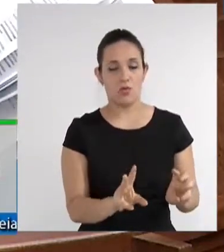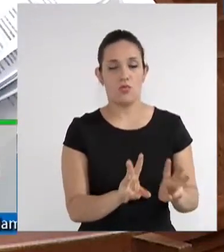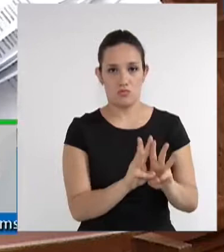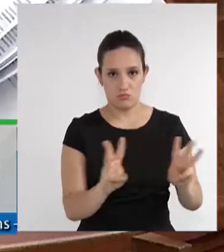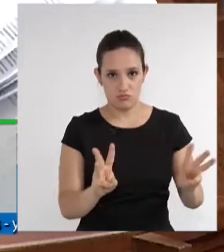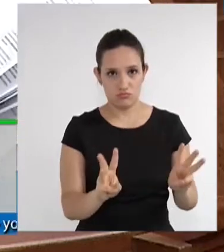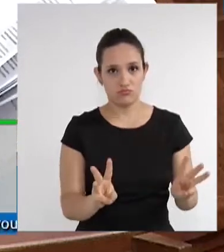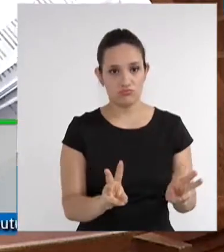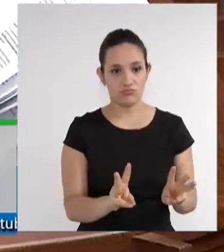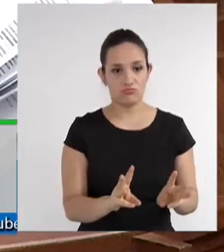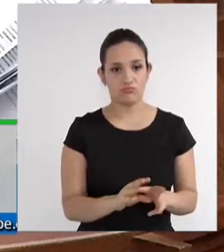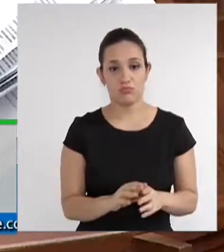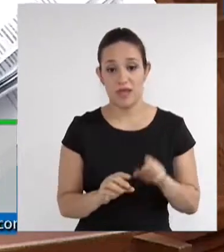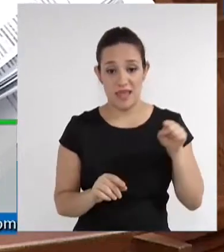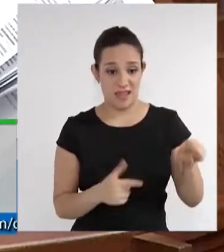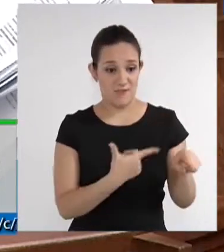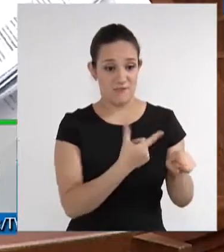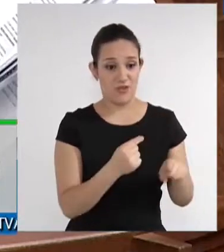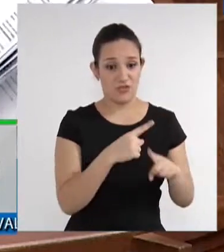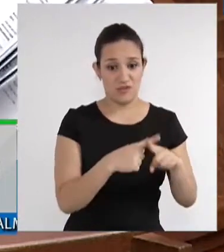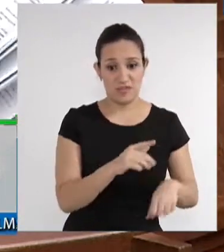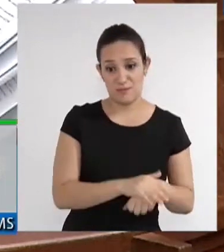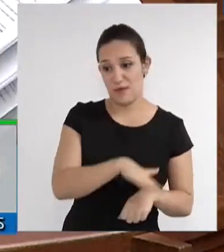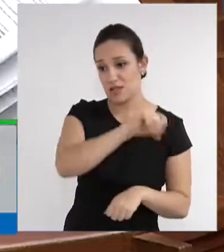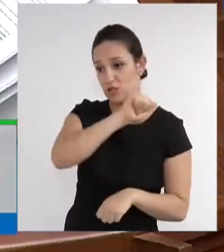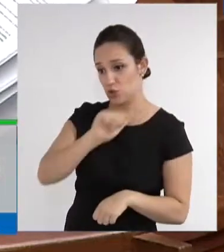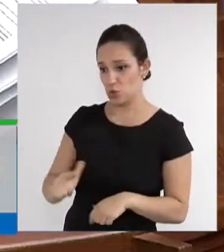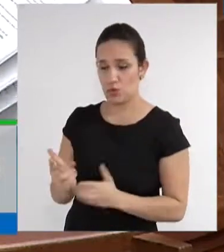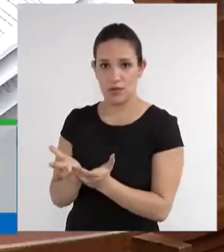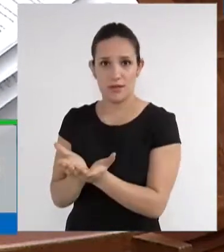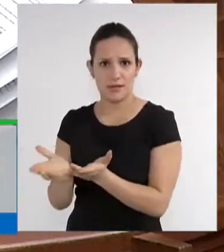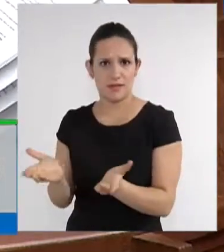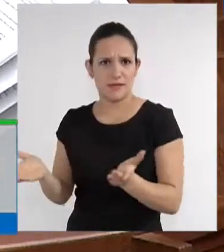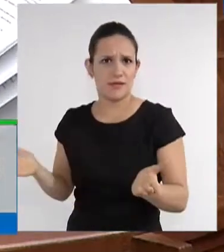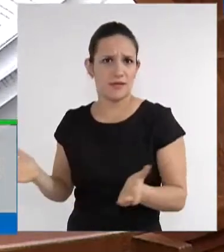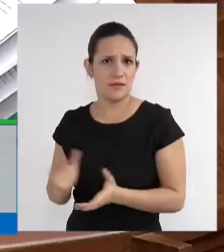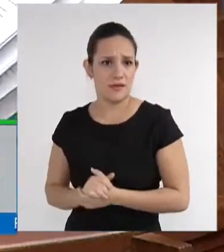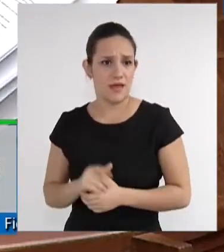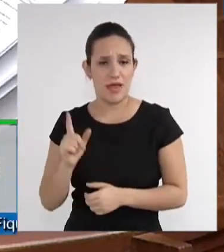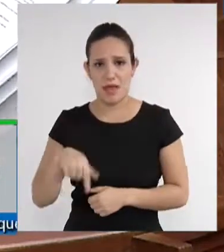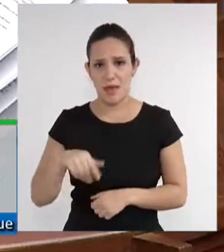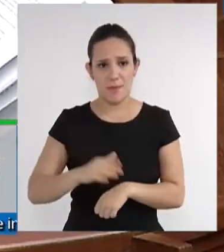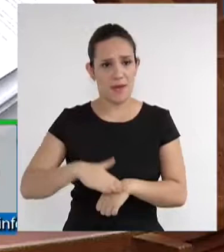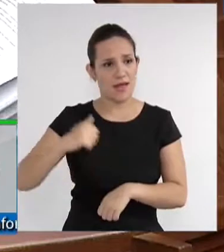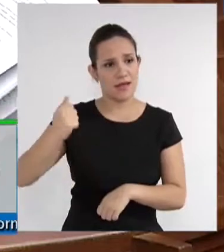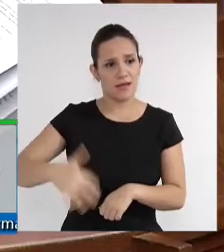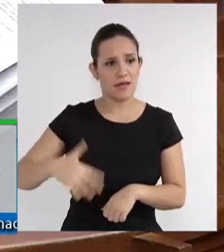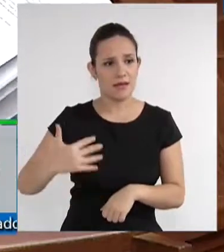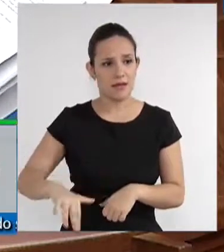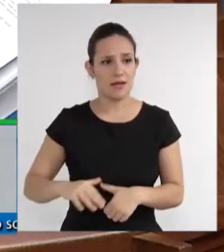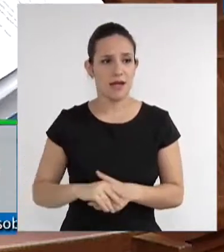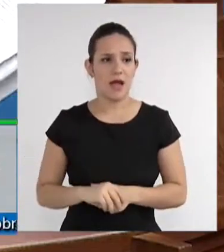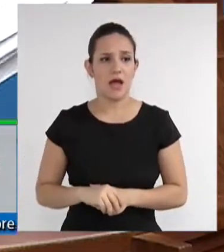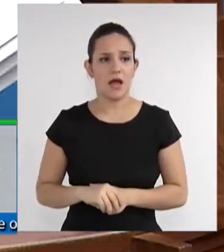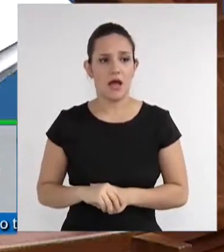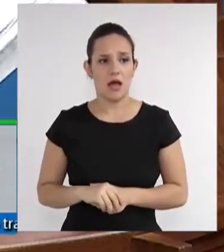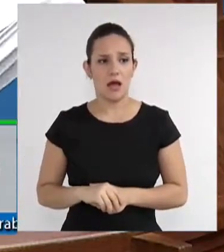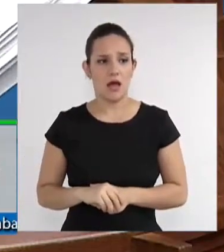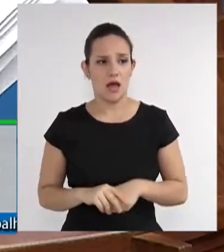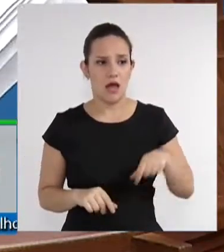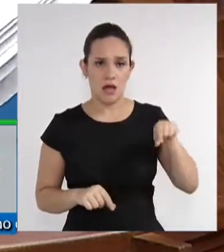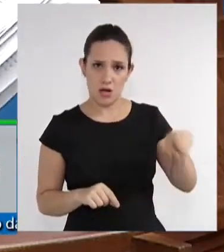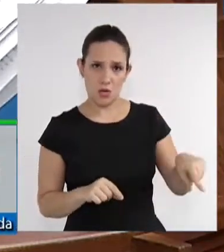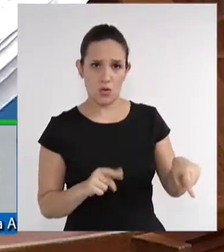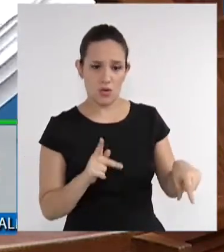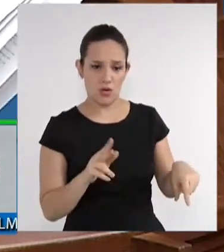custa 20 vezes mais do que a dispensa de licitação. Então, na verdade, está custando mais caro o molho do que o peixe. Eu vou fazer